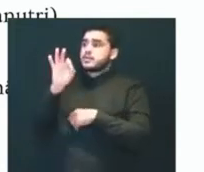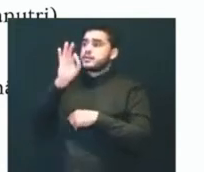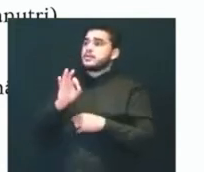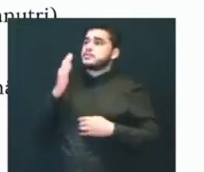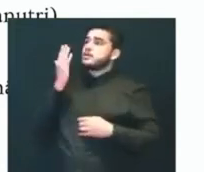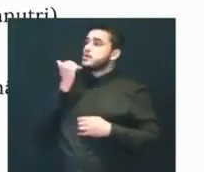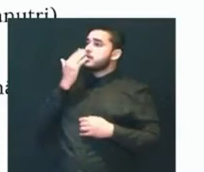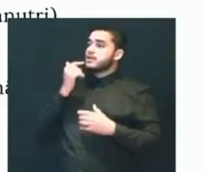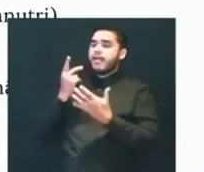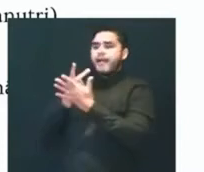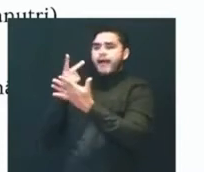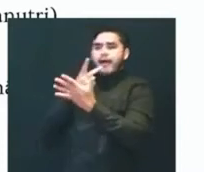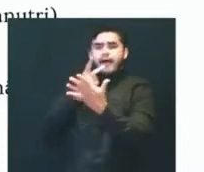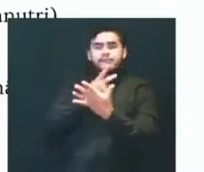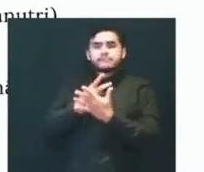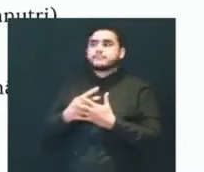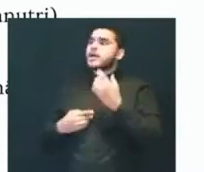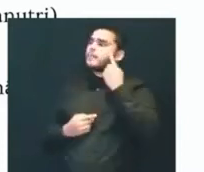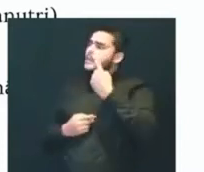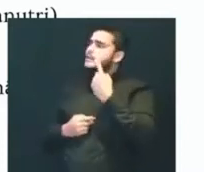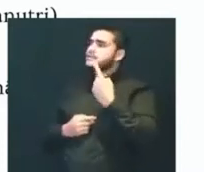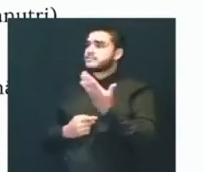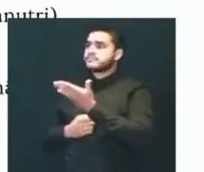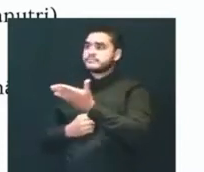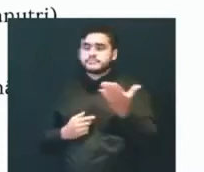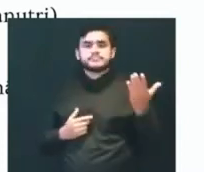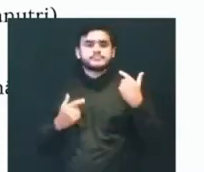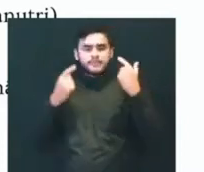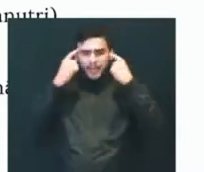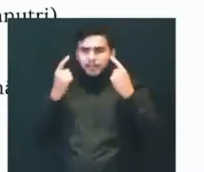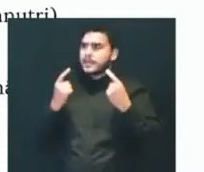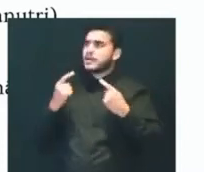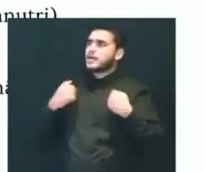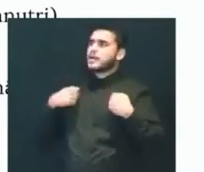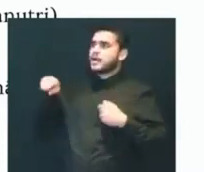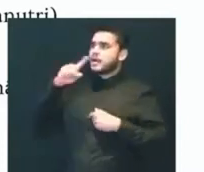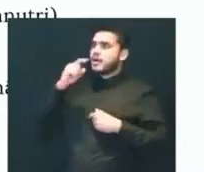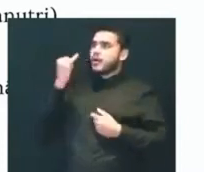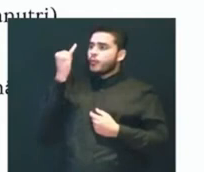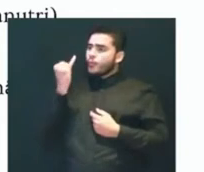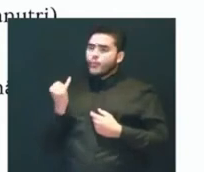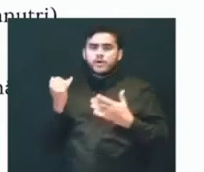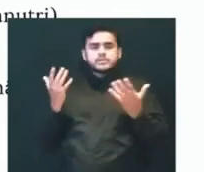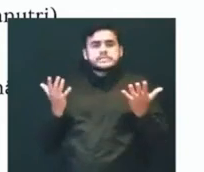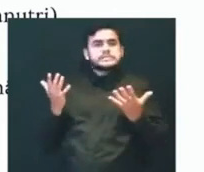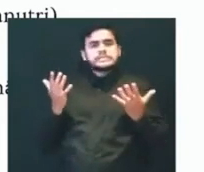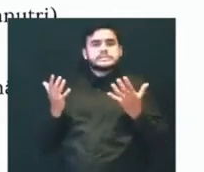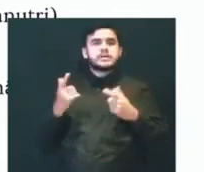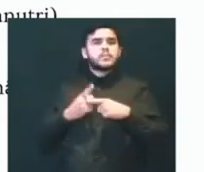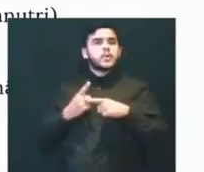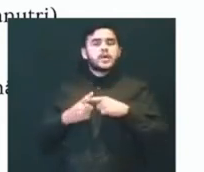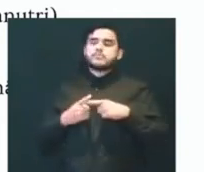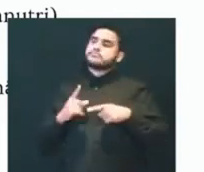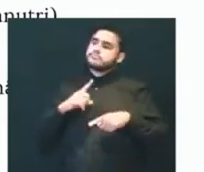desnutrição mais acentuada. E essa incidência de desnutrição, essa perda de peso que o paciente apresenta,